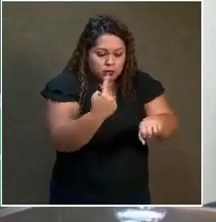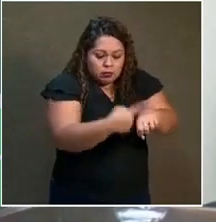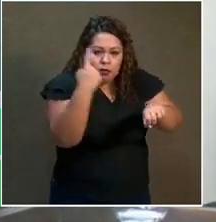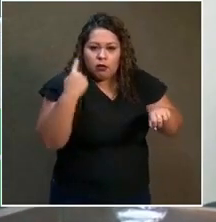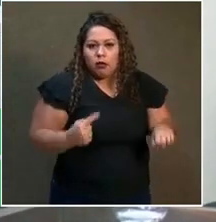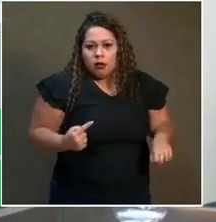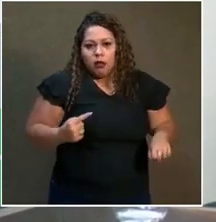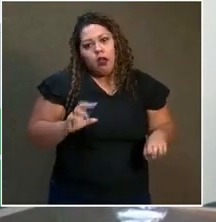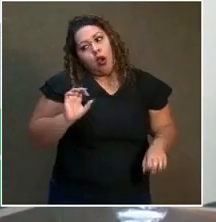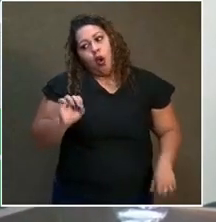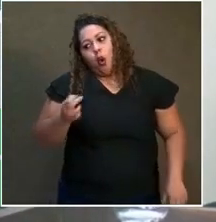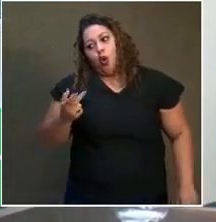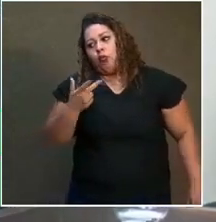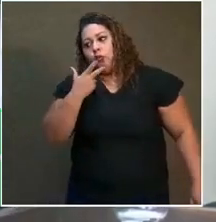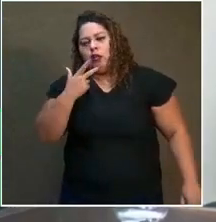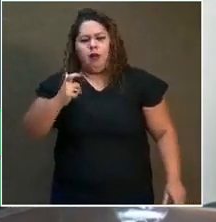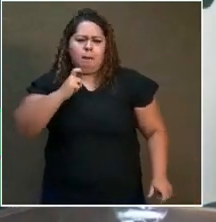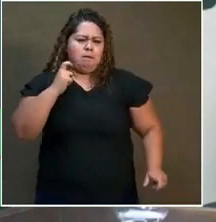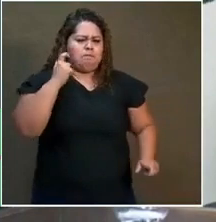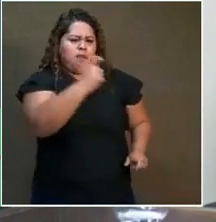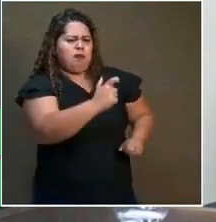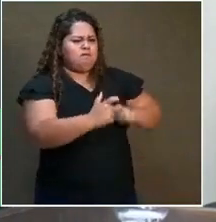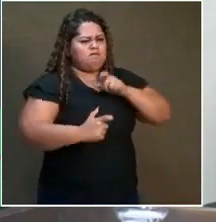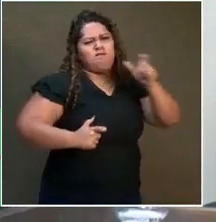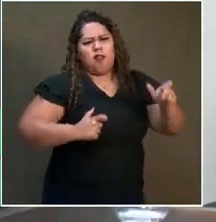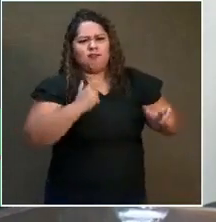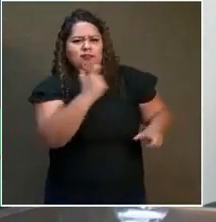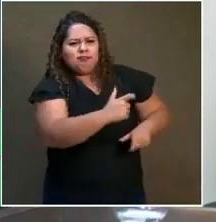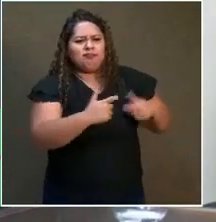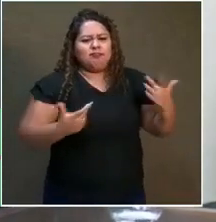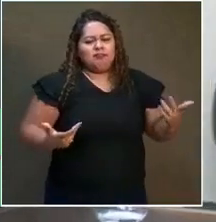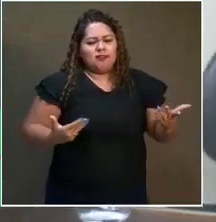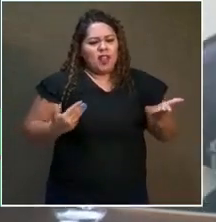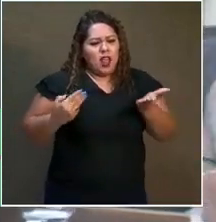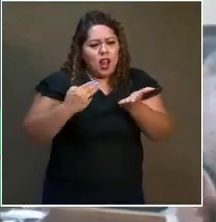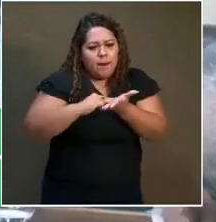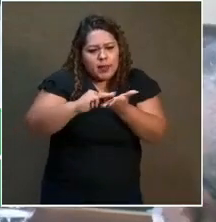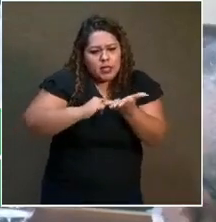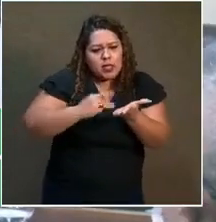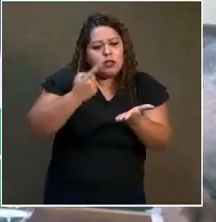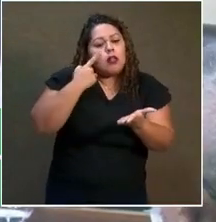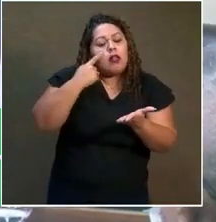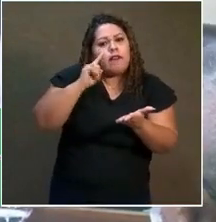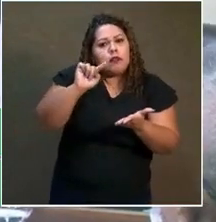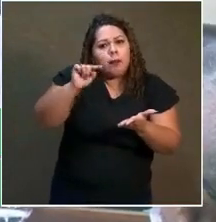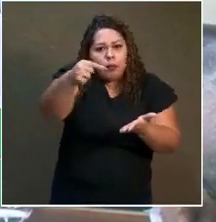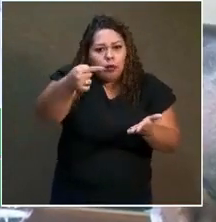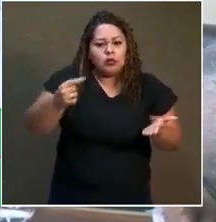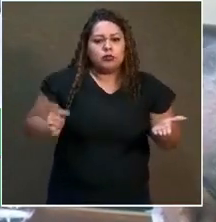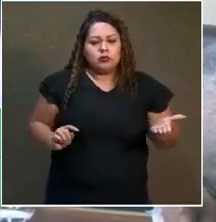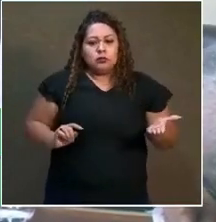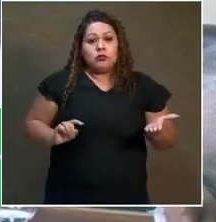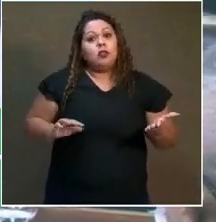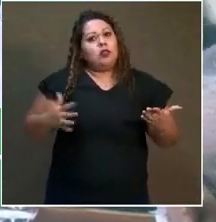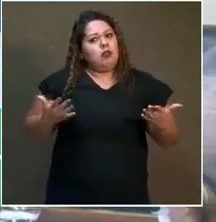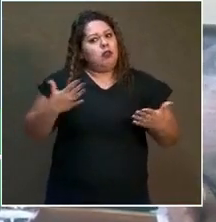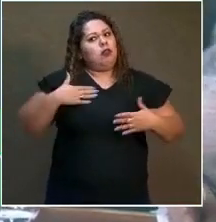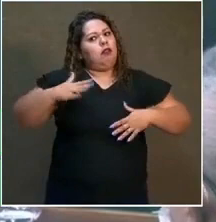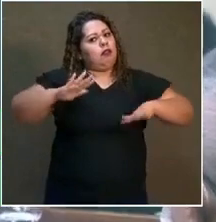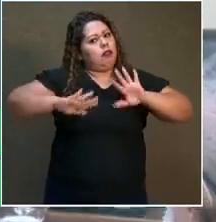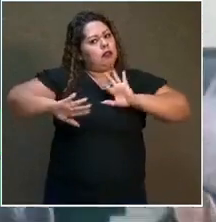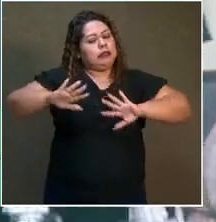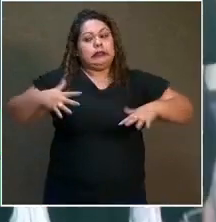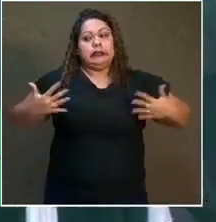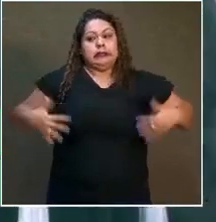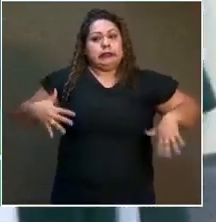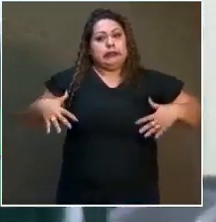da menção que ela fez, do xingamento que ela fez para ele, da mensagem que ele viu no dia anterior, depois, vamos ter cuidado, deu